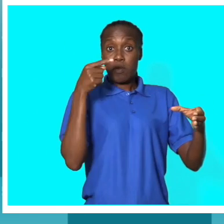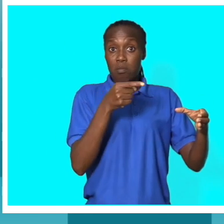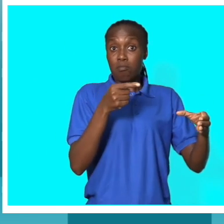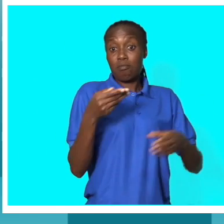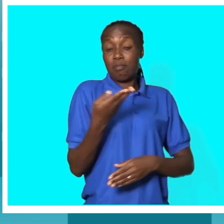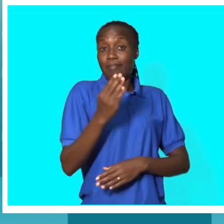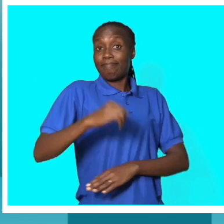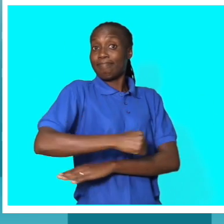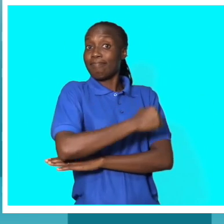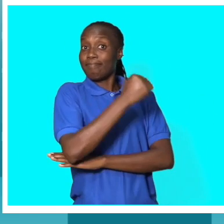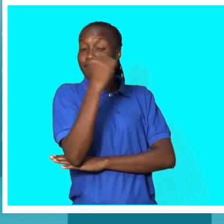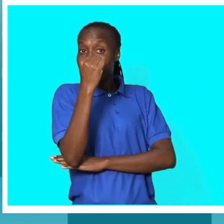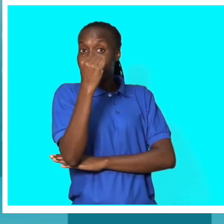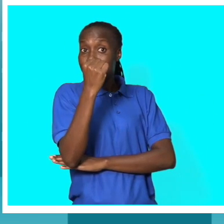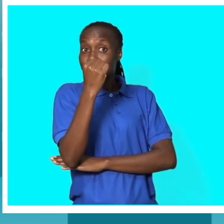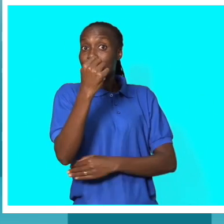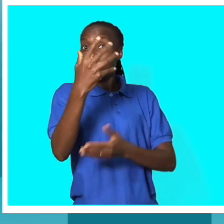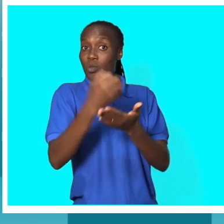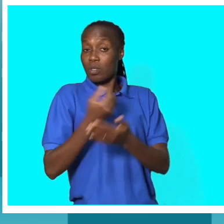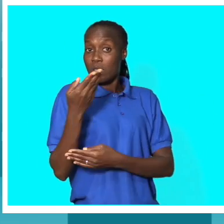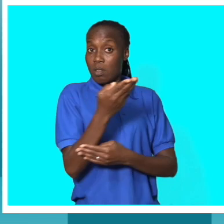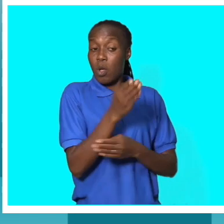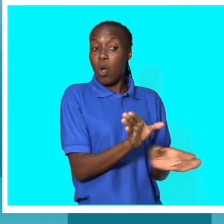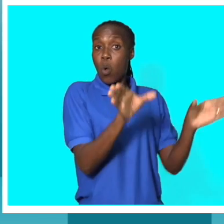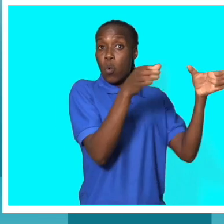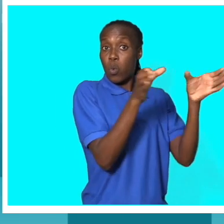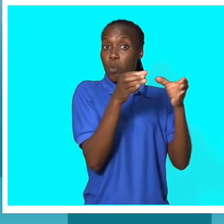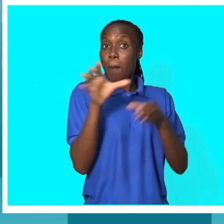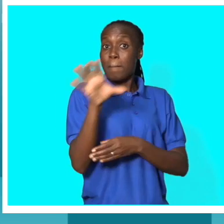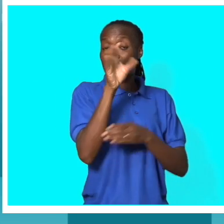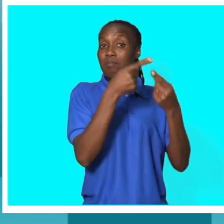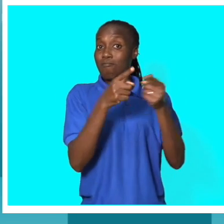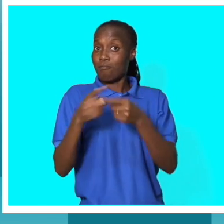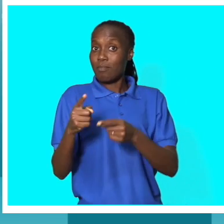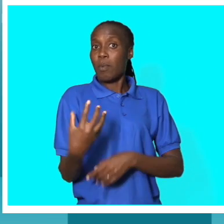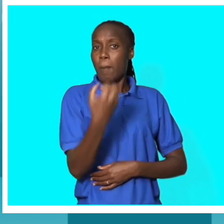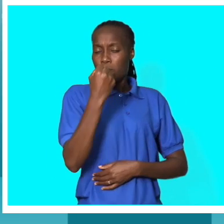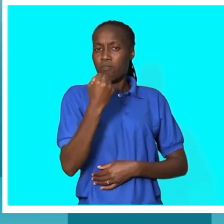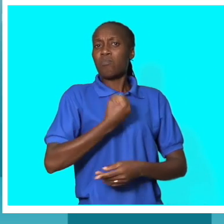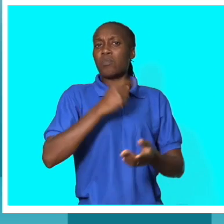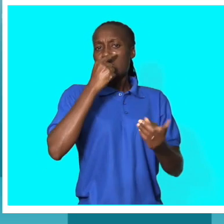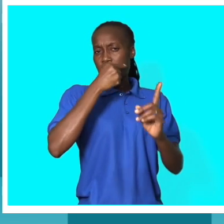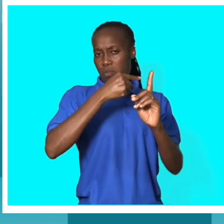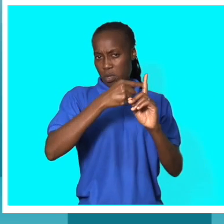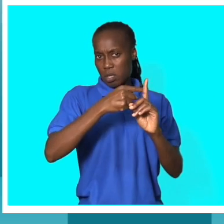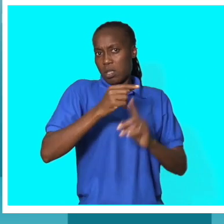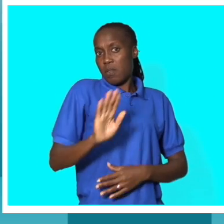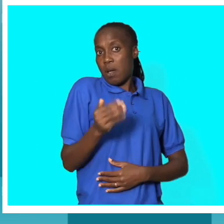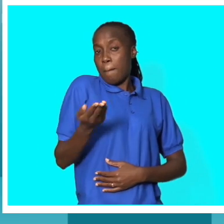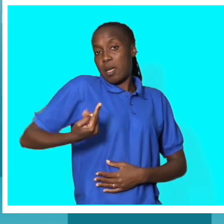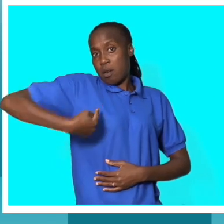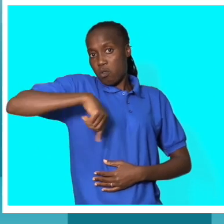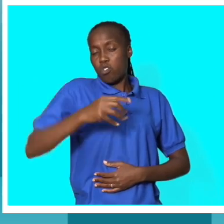conseguir ganhar a seleção da Costa do Marfim ou dos Camarões, será bom para o nosso ranking, para o nosso próprio ego, porque isso